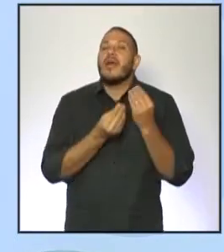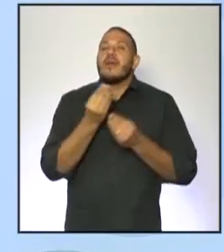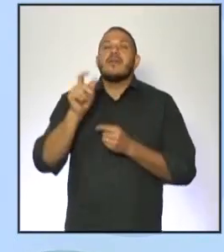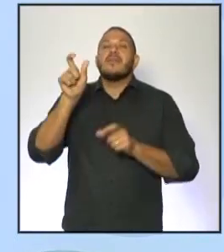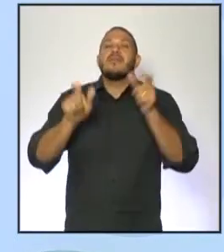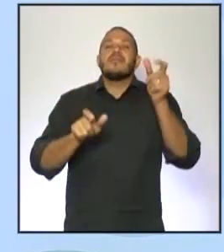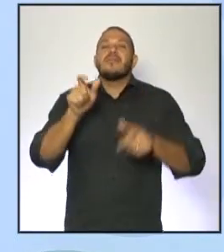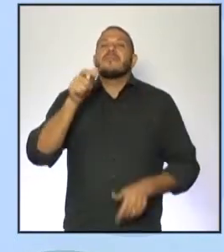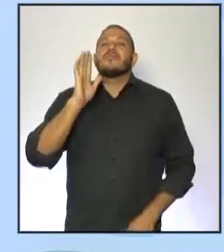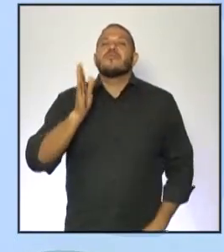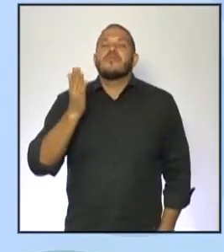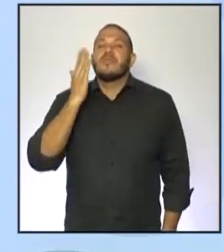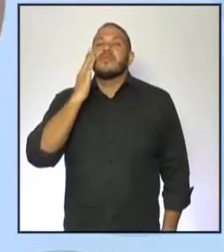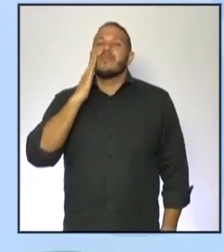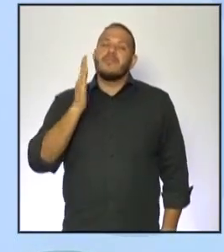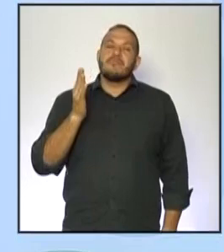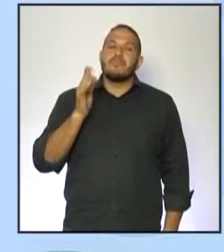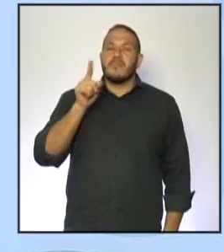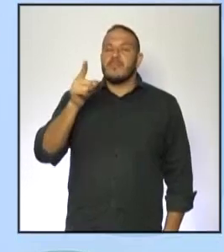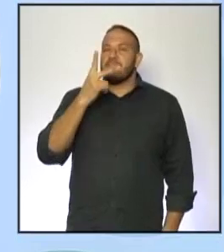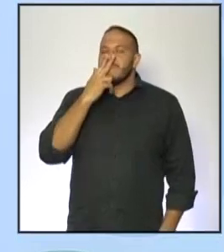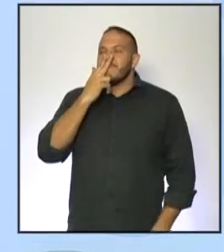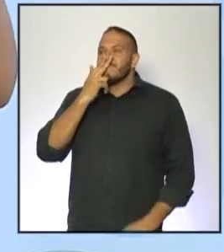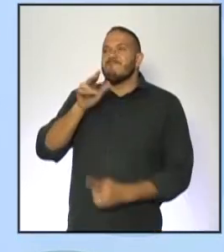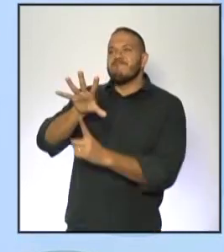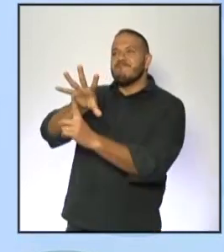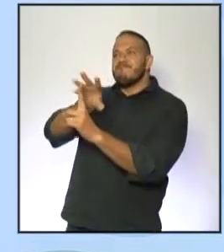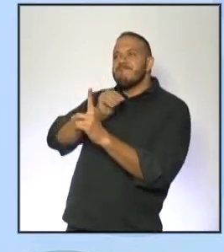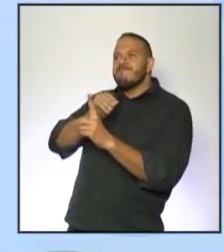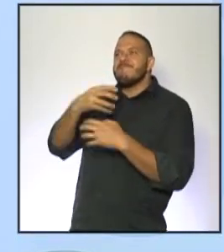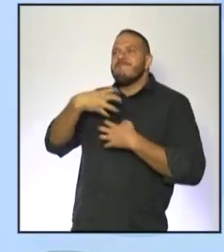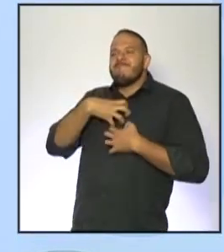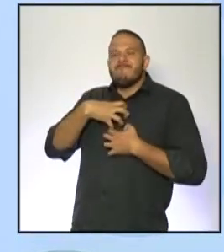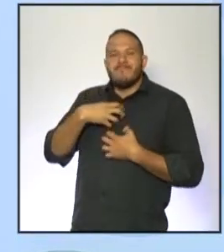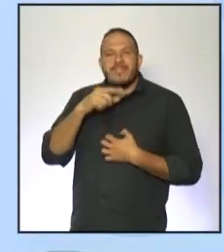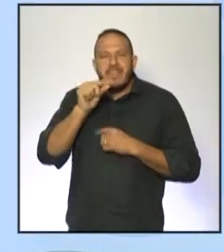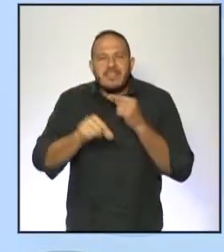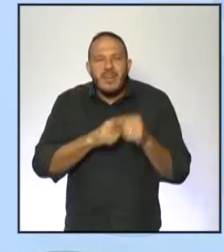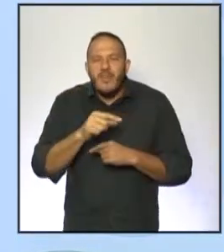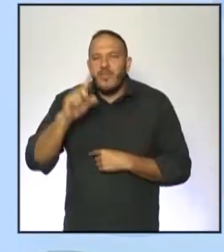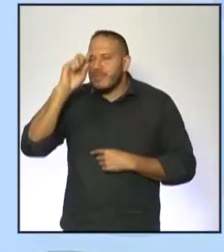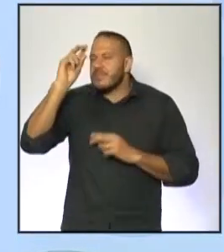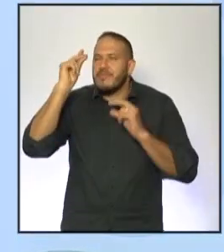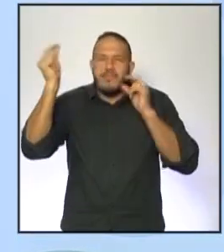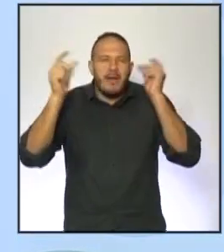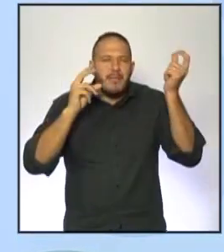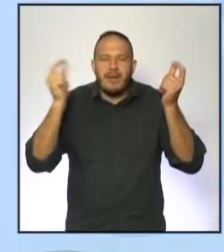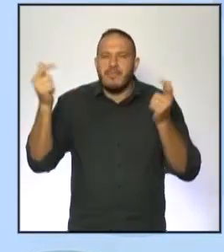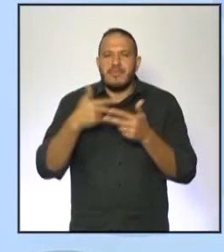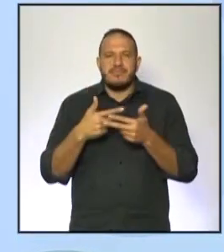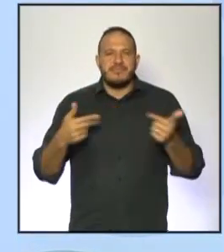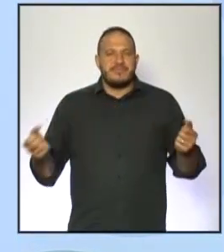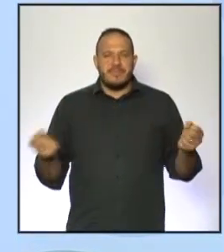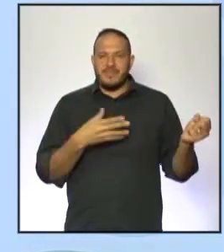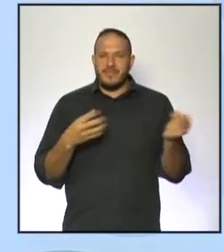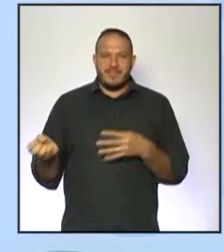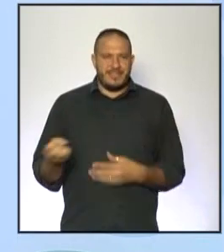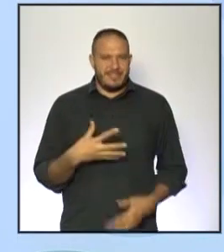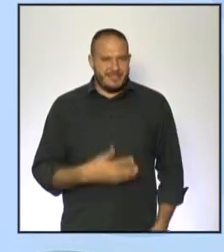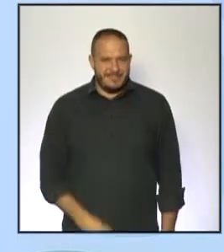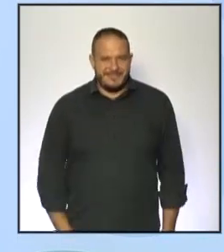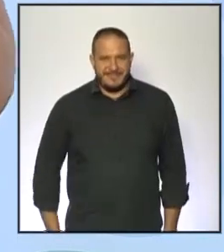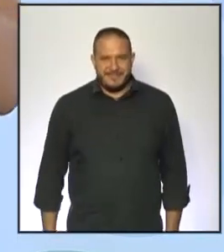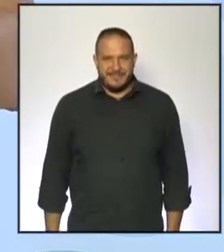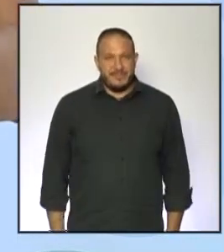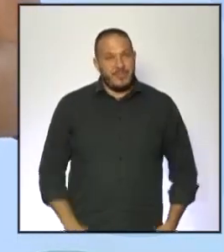é que inspira vocês nessa questão da inventividade e da criatividade. Olha